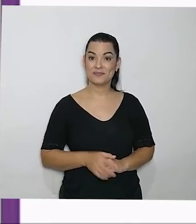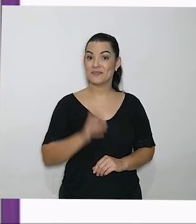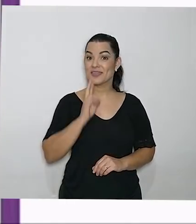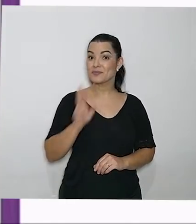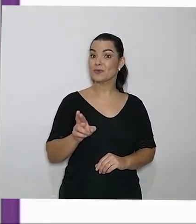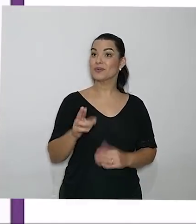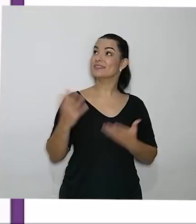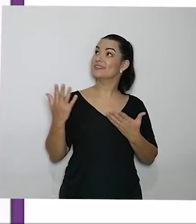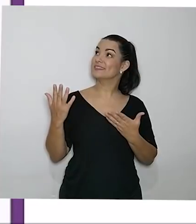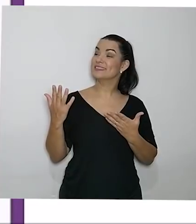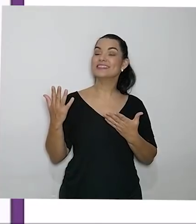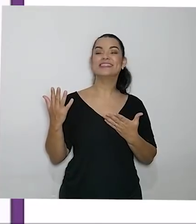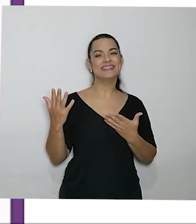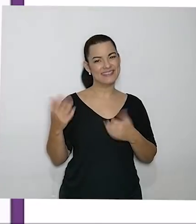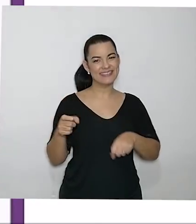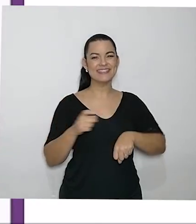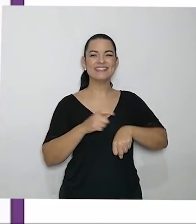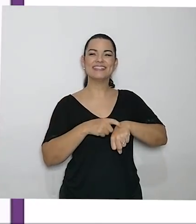Resposta na tela.